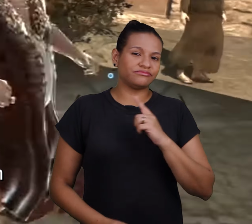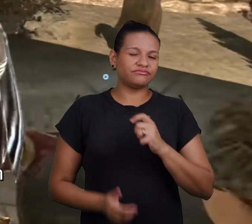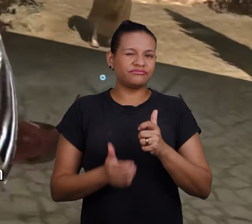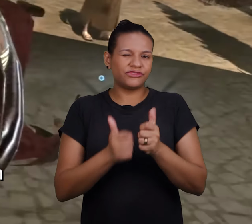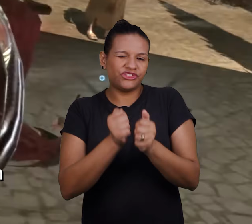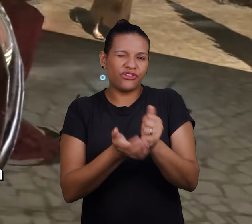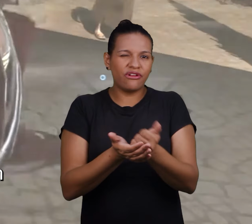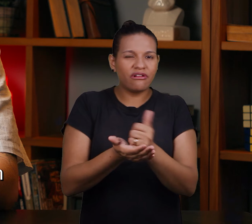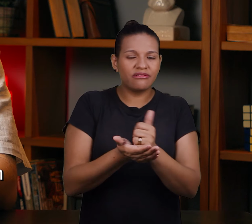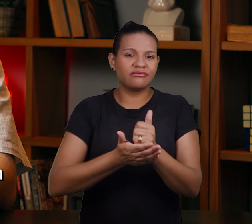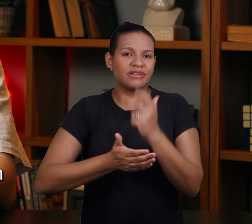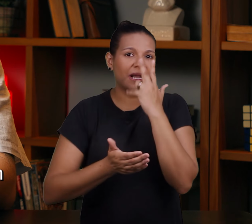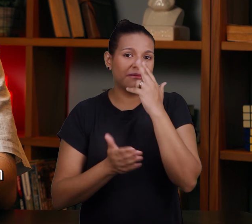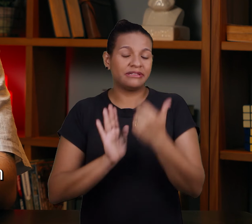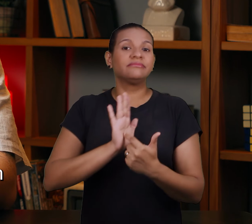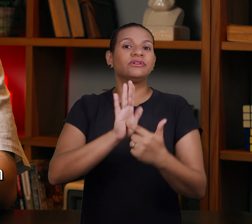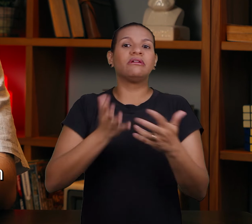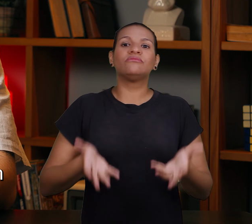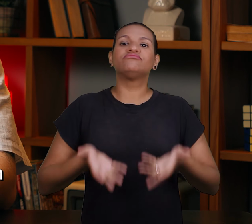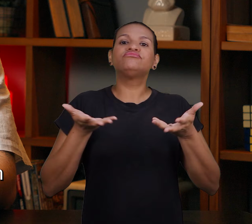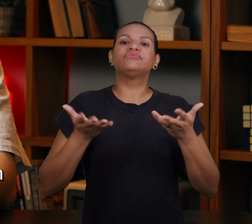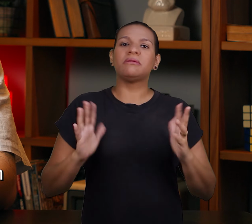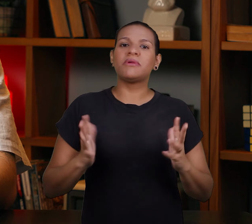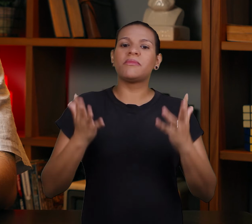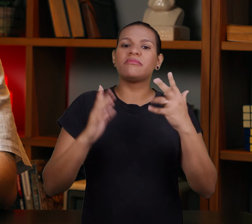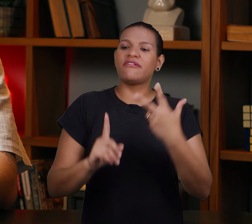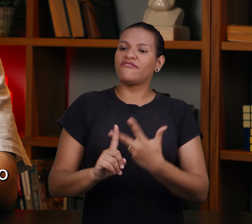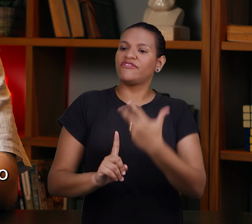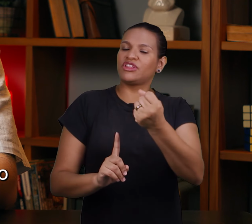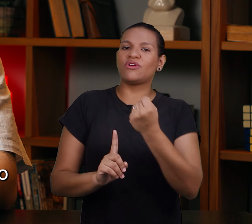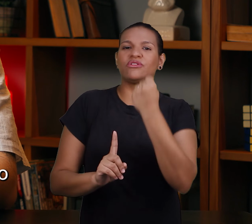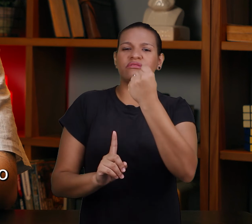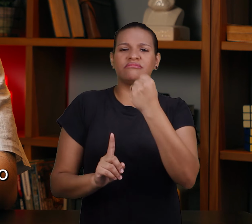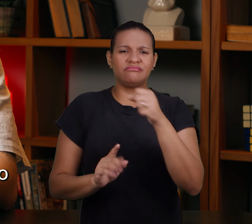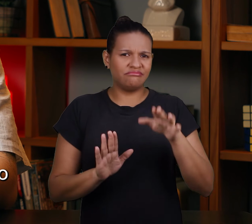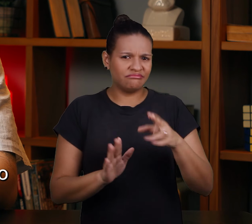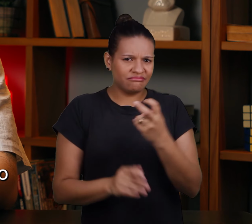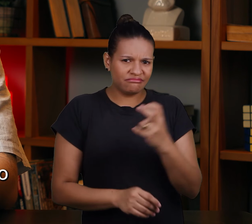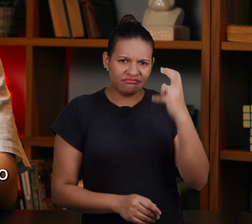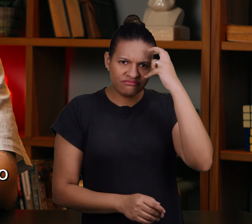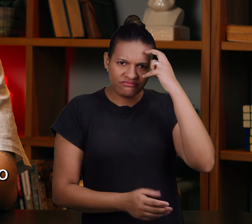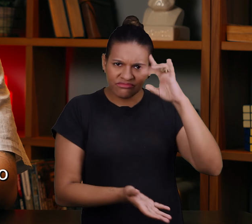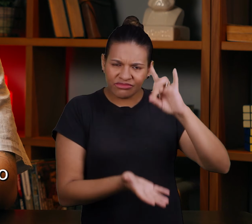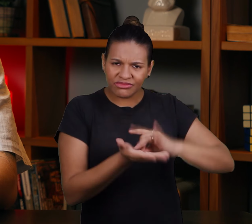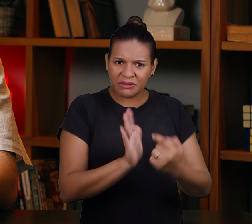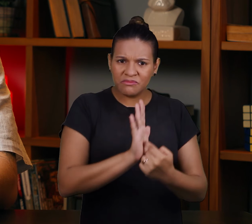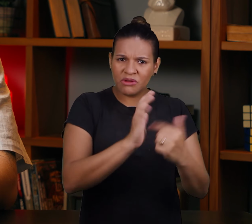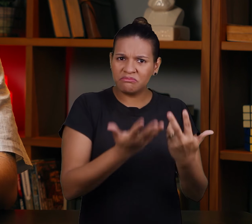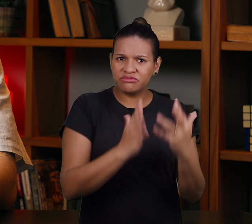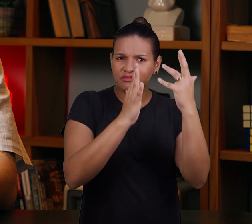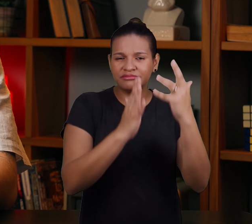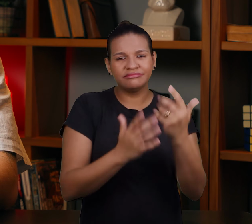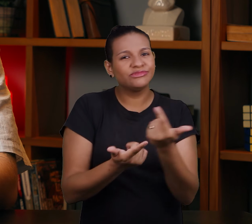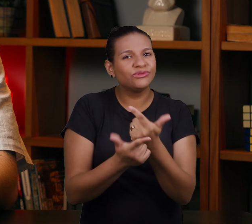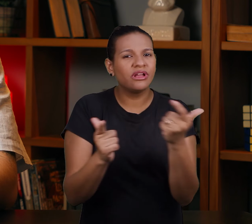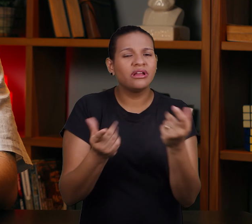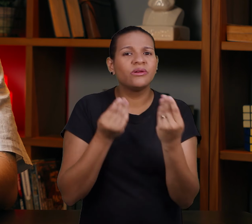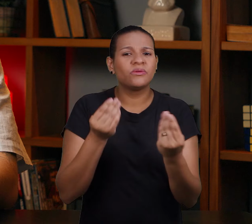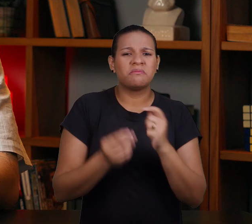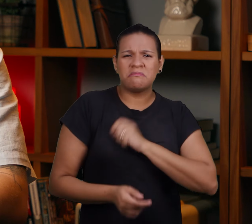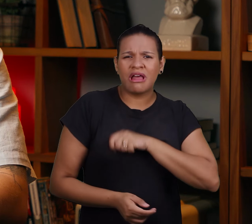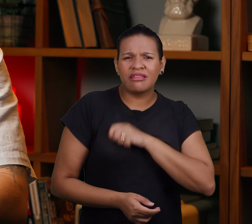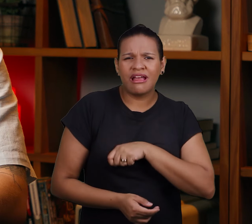Esses jogos acabam sendo um monumento aos vitoriosos, e nunca houve um monumento à cultura que não fosse também um monumento à